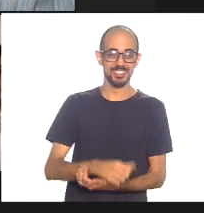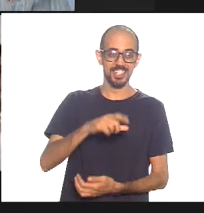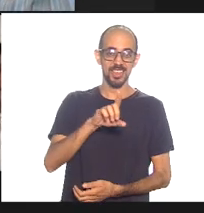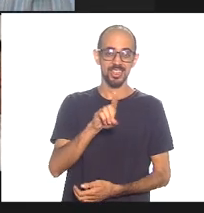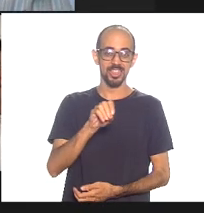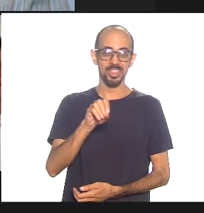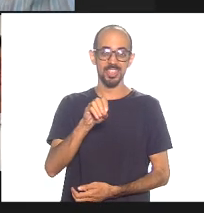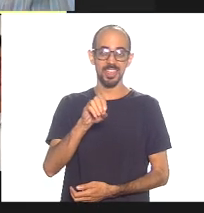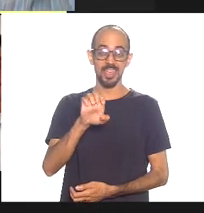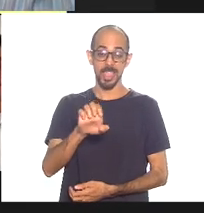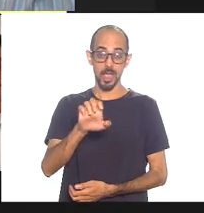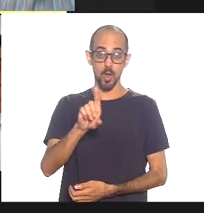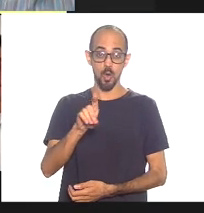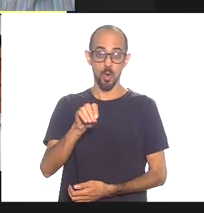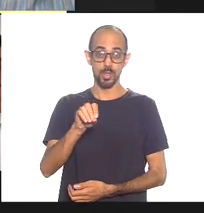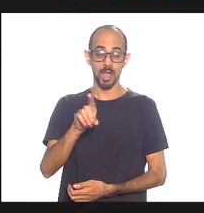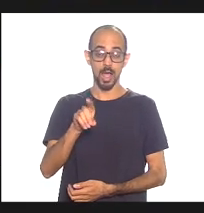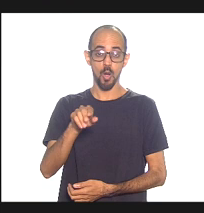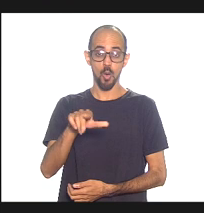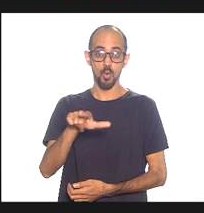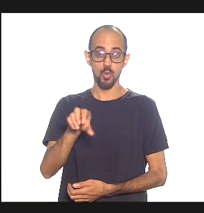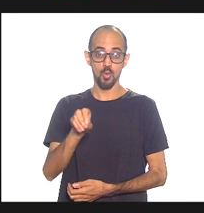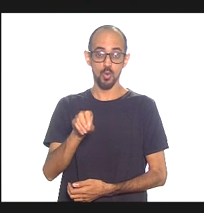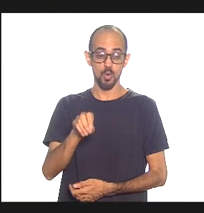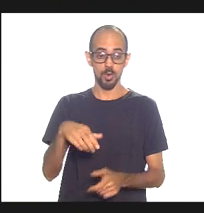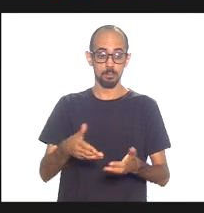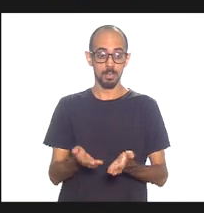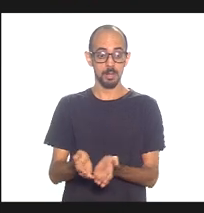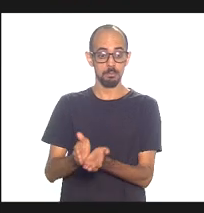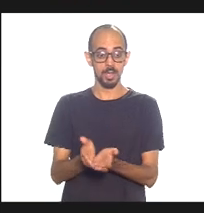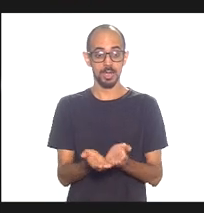Mônica Francisco. Boa tarde. Bebetão,